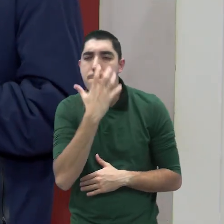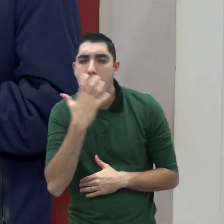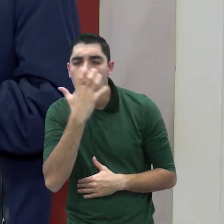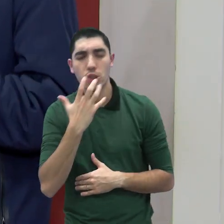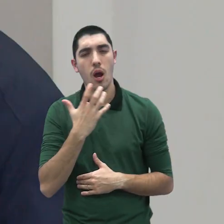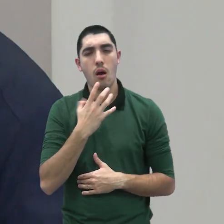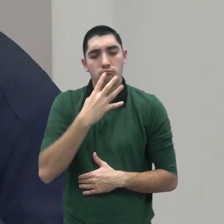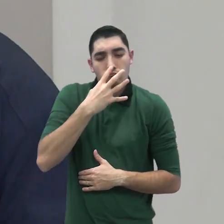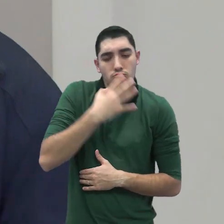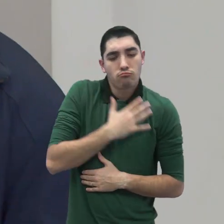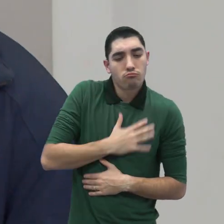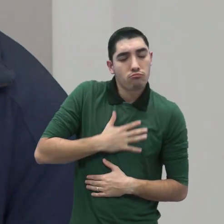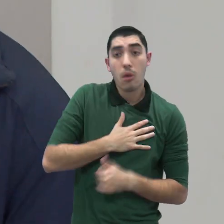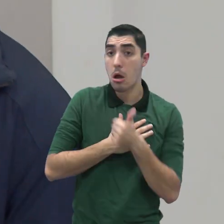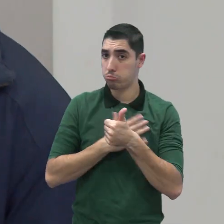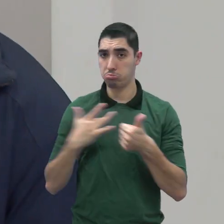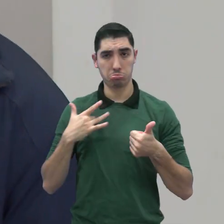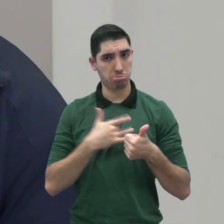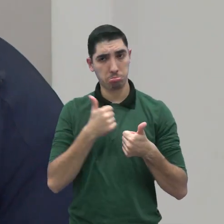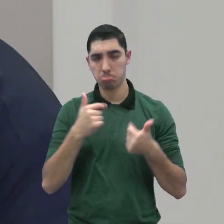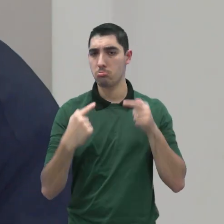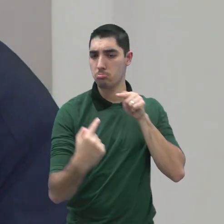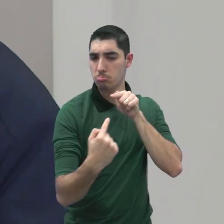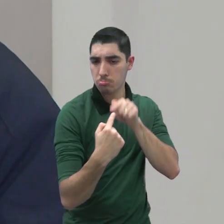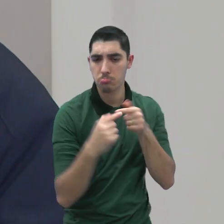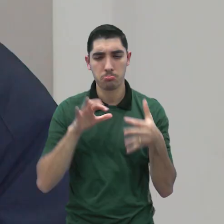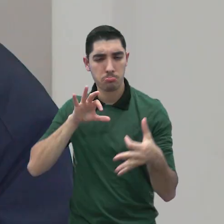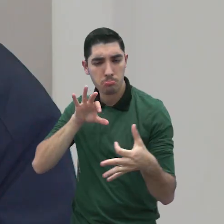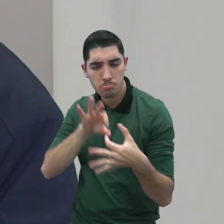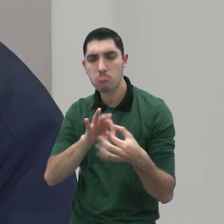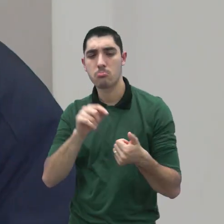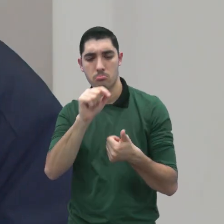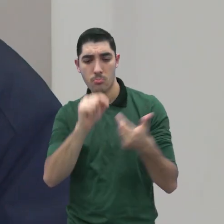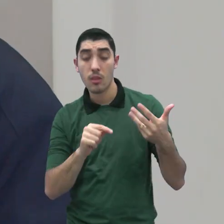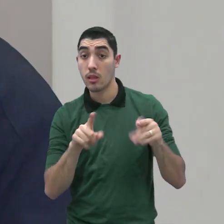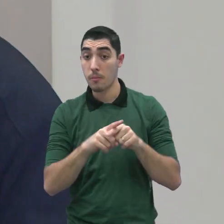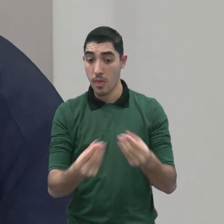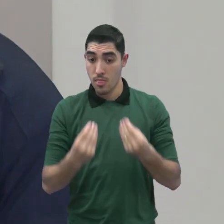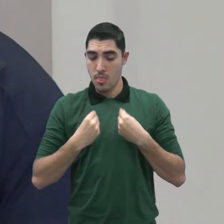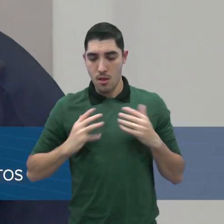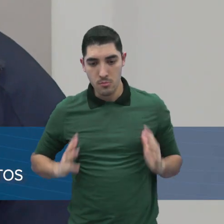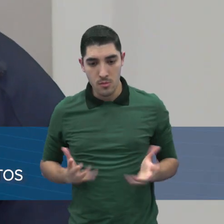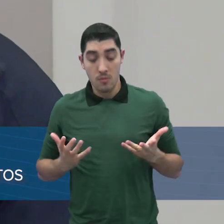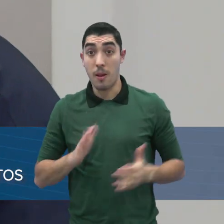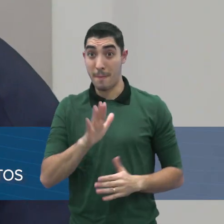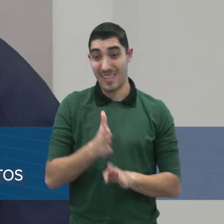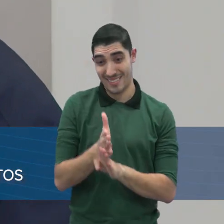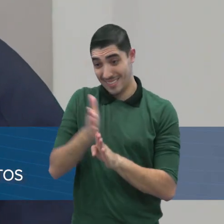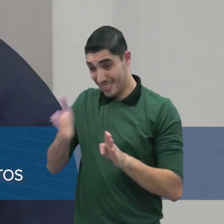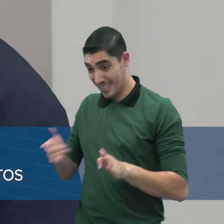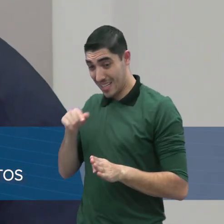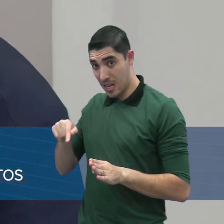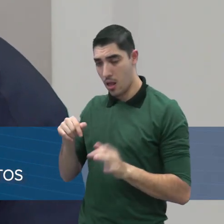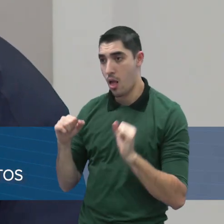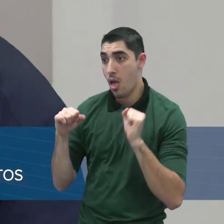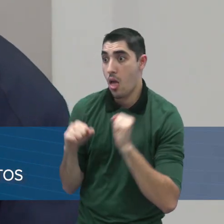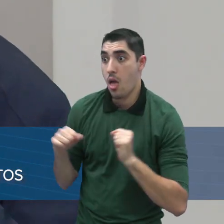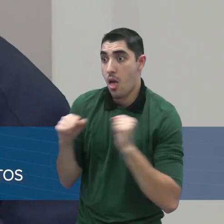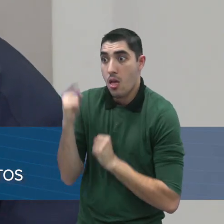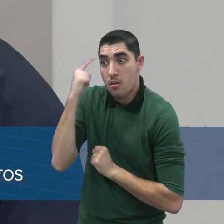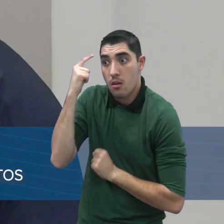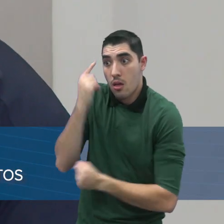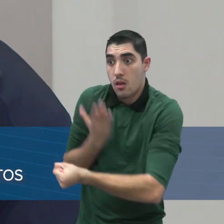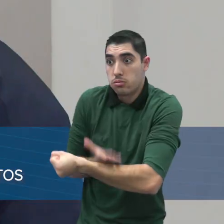as pessoas. Ela aproxima, ela conecta e ela até pode ser uma fonte de motivação. Já o fanatismo, por sua vez,